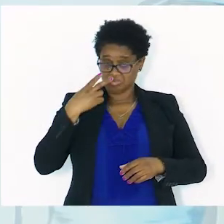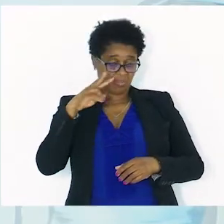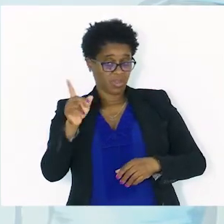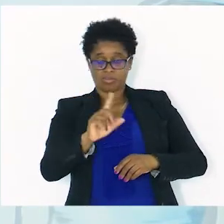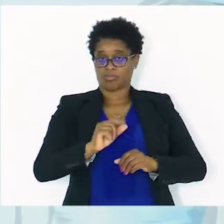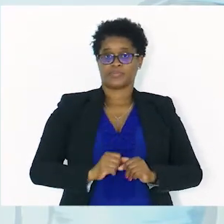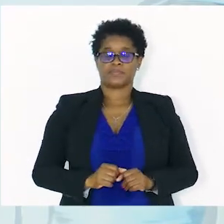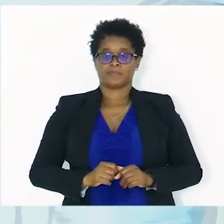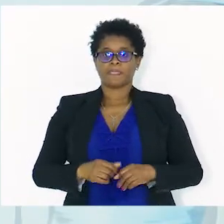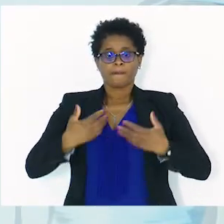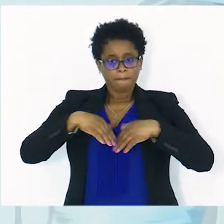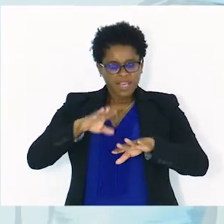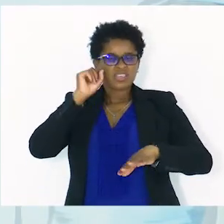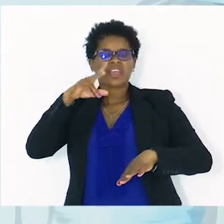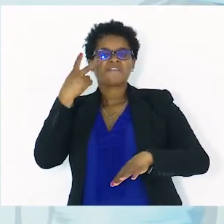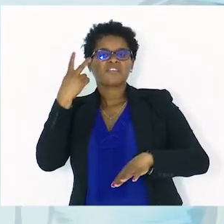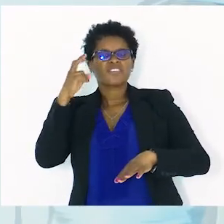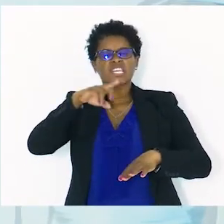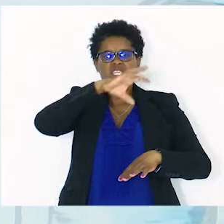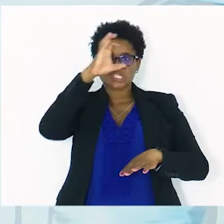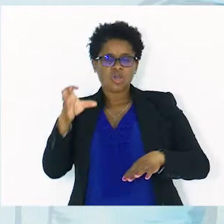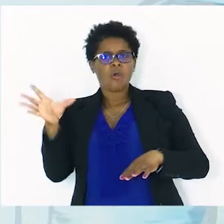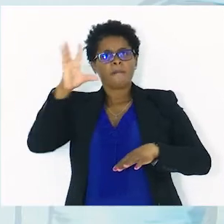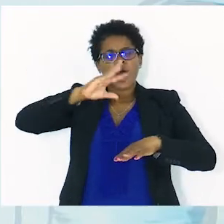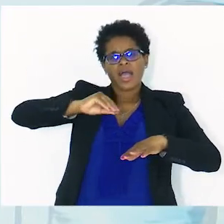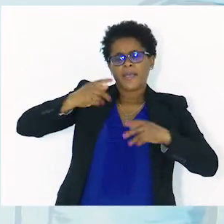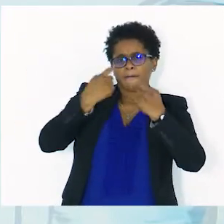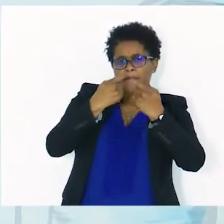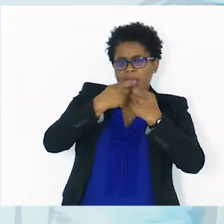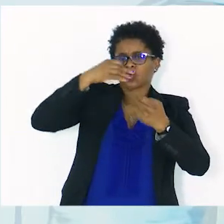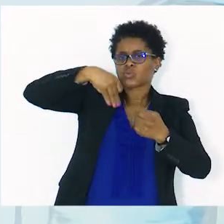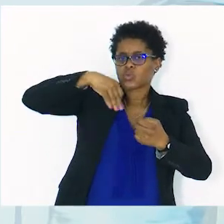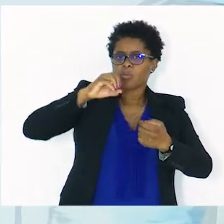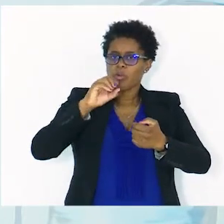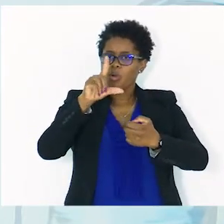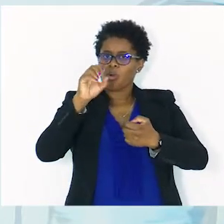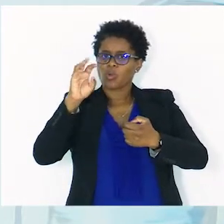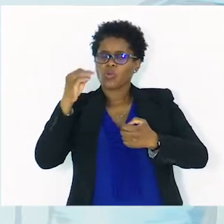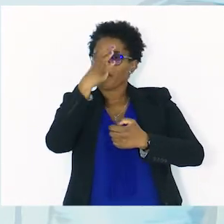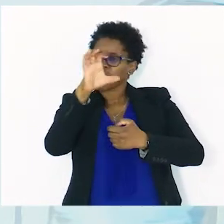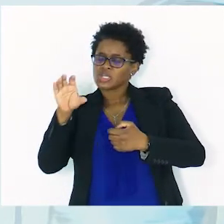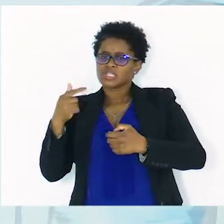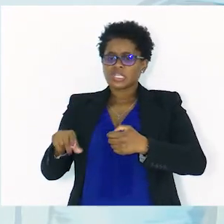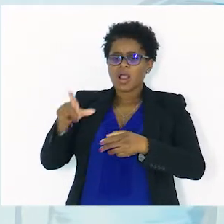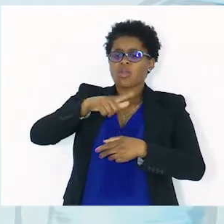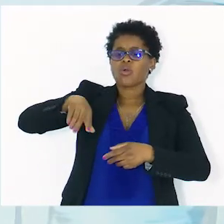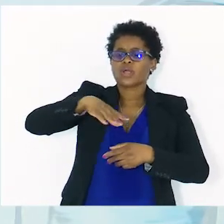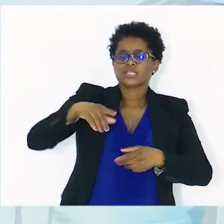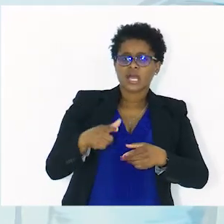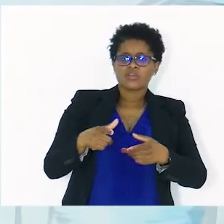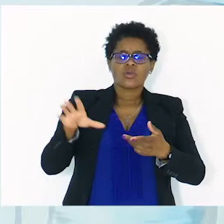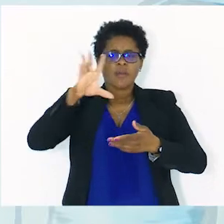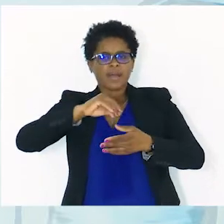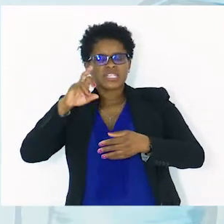Mas quem vive em regiões mais perto dos polos em países que estão localizados mais